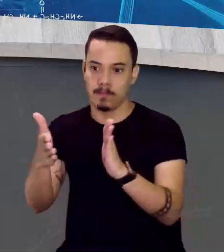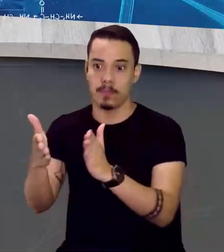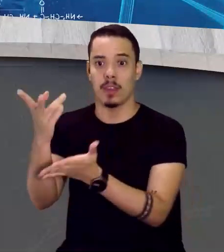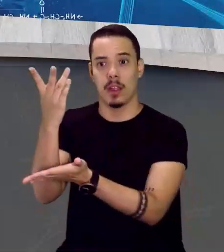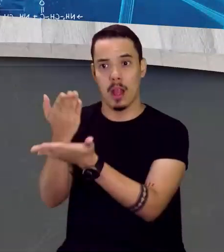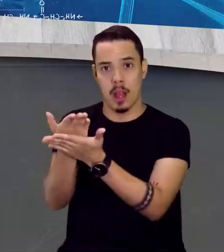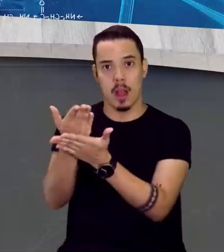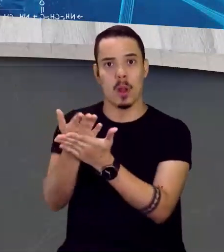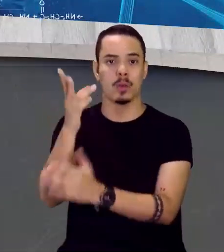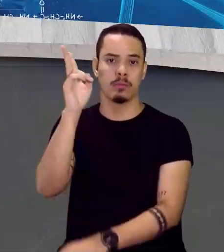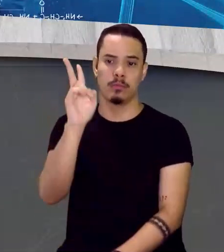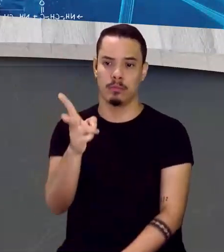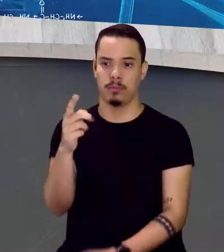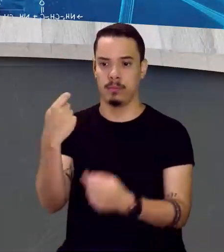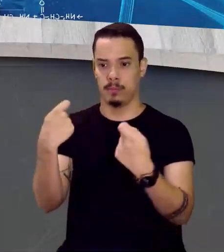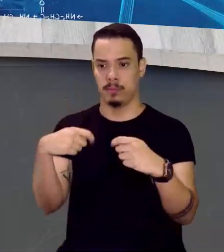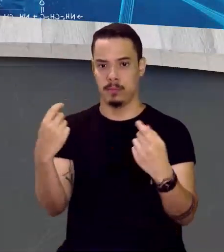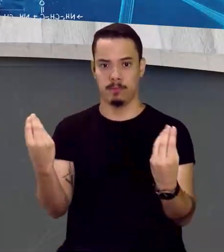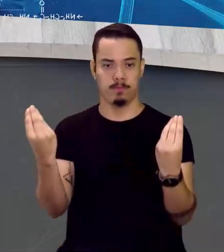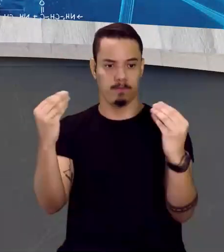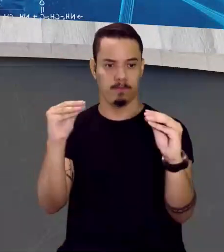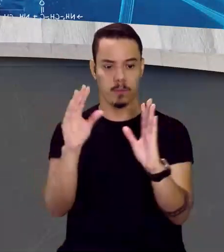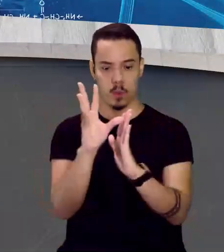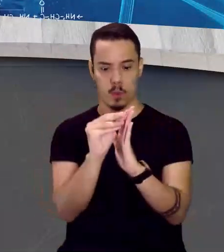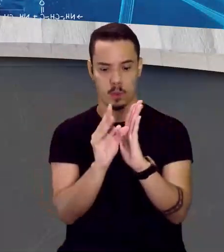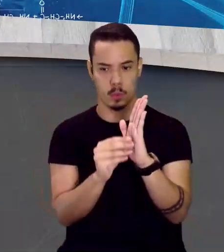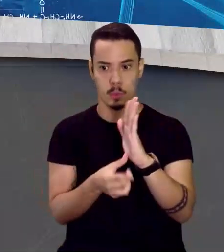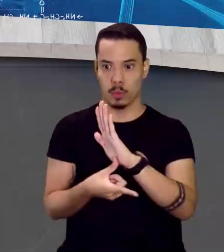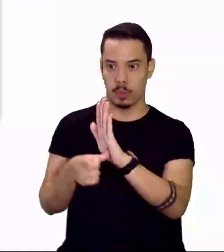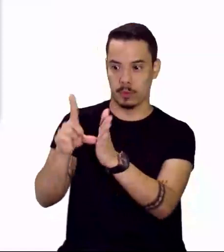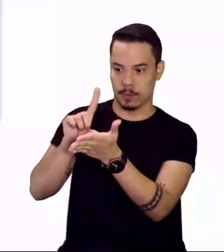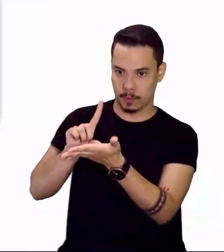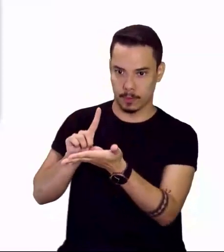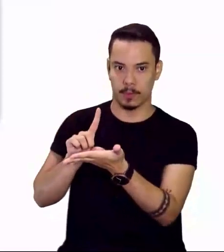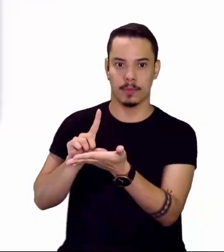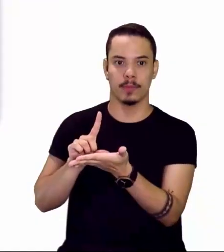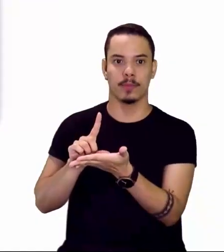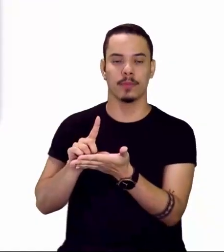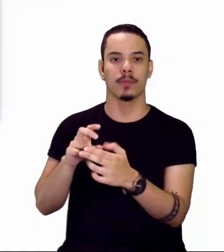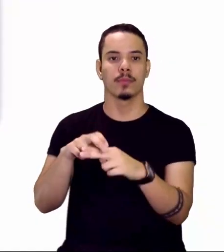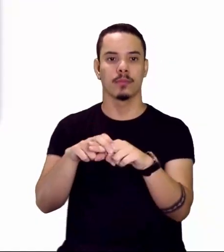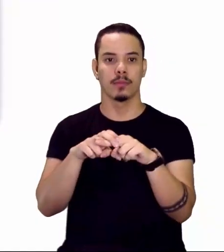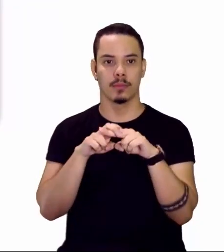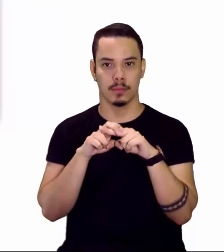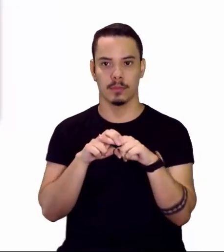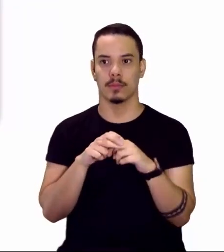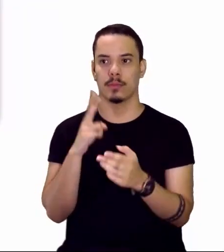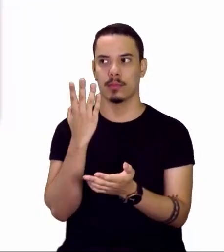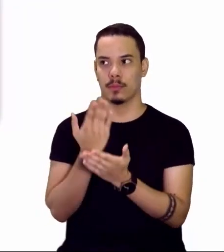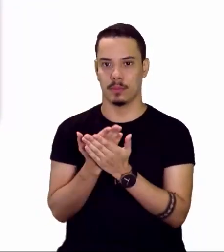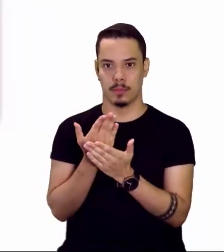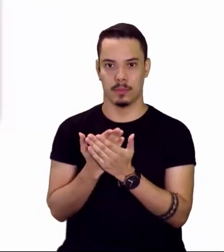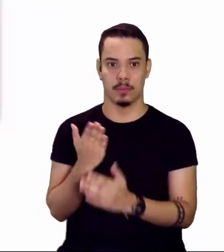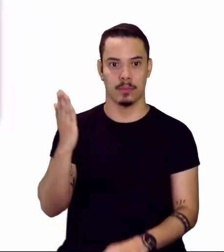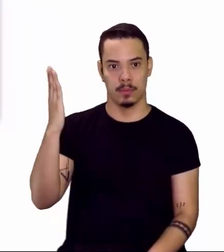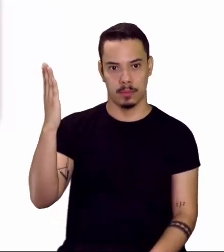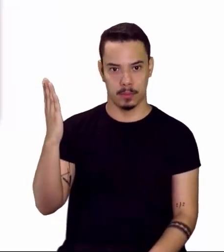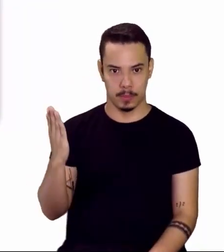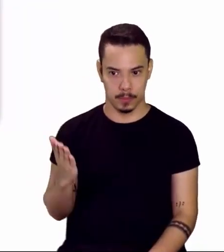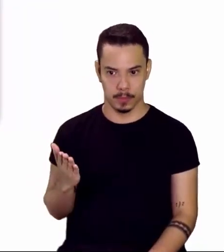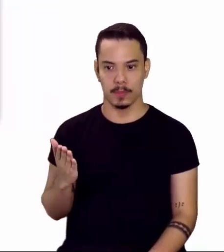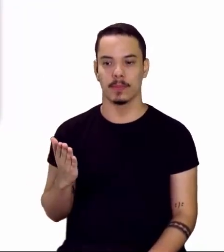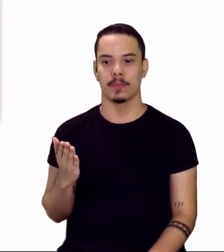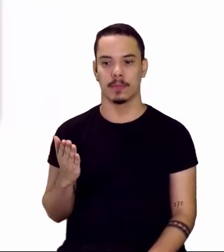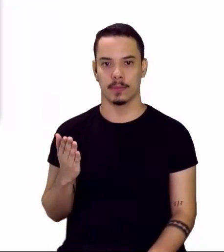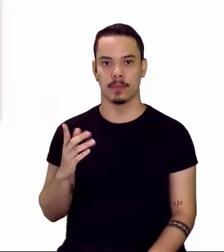você vai precisando dos conteúdos anteriores, tá? E vamos lá que nessa aula é